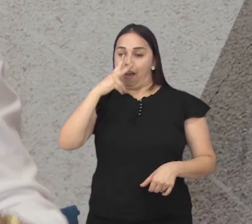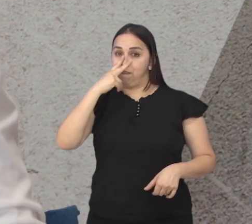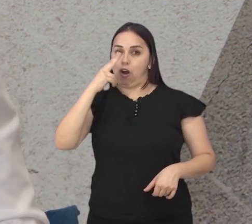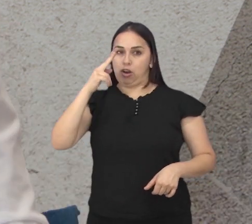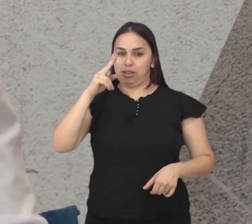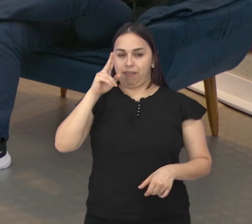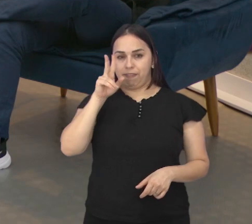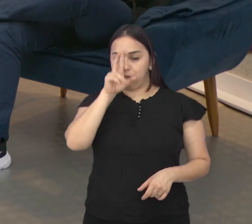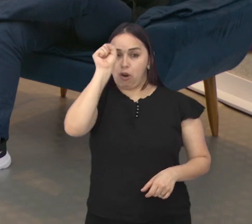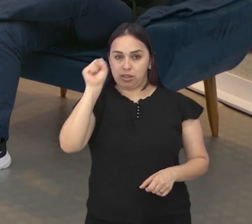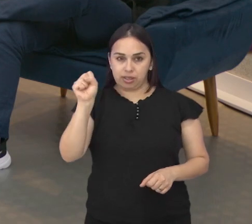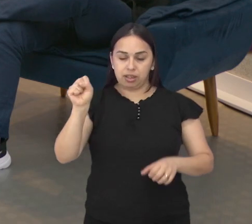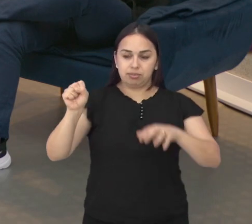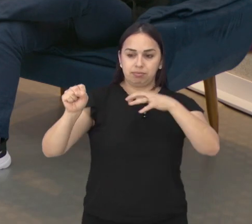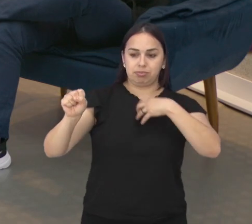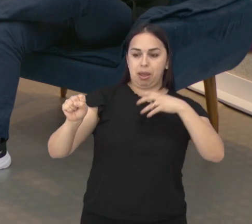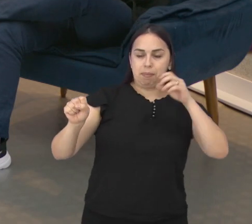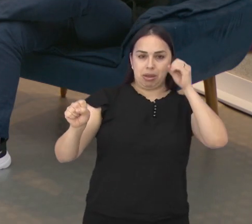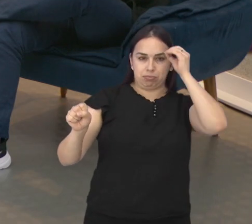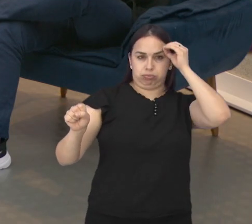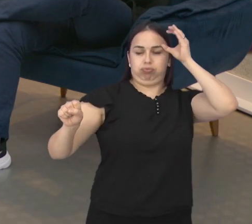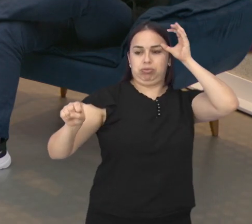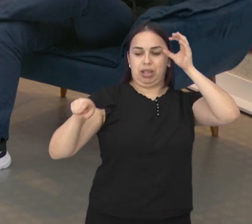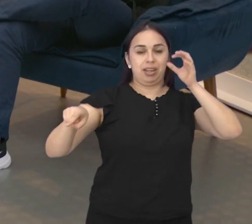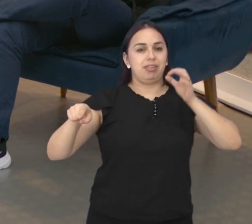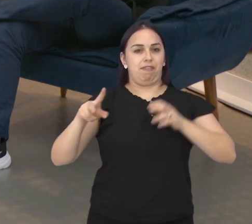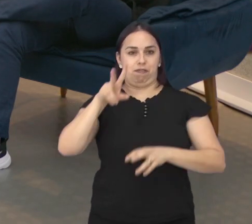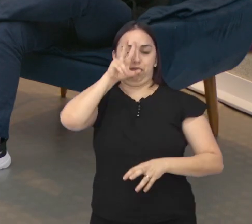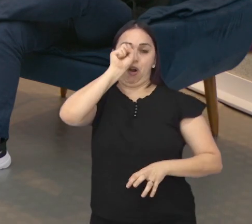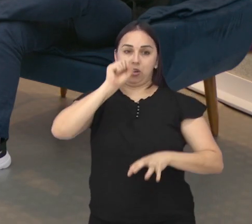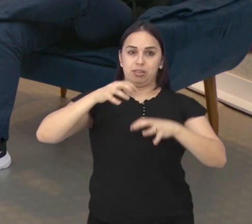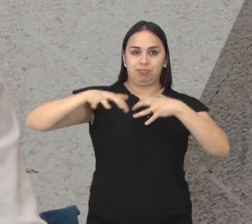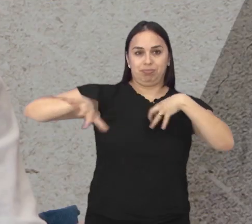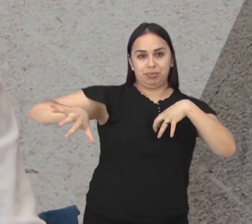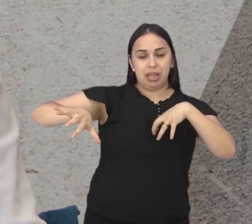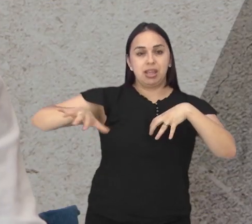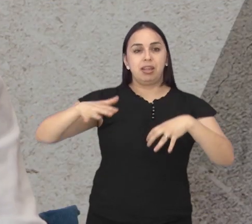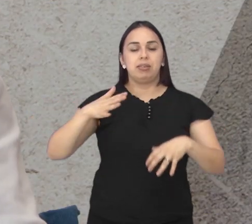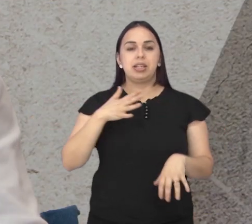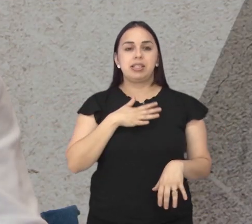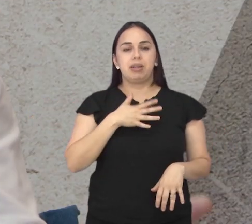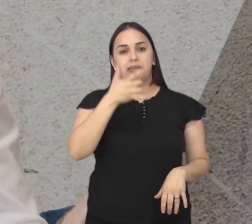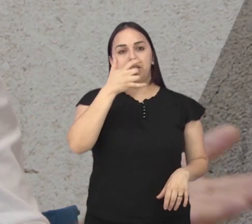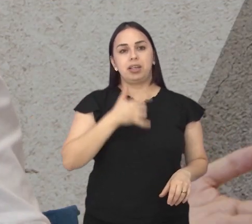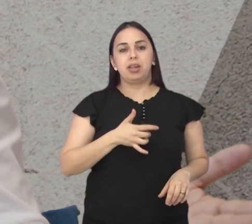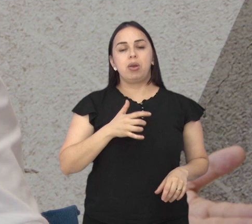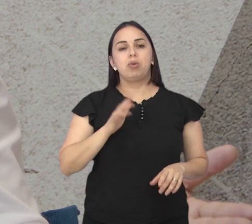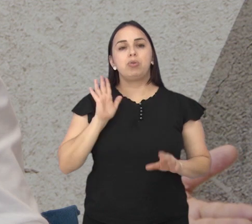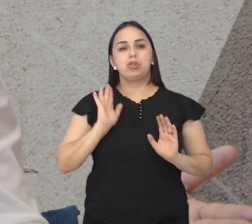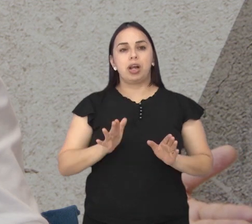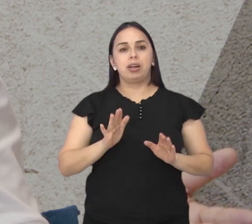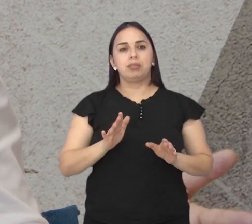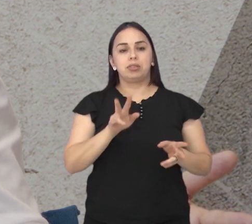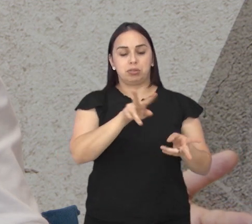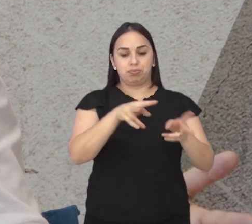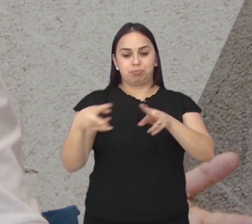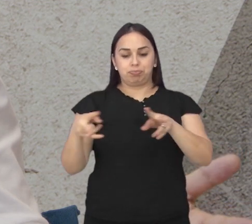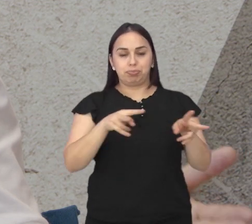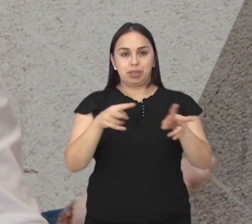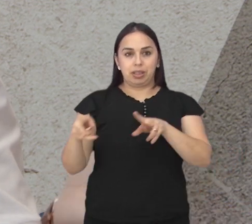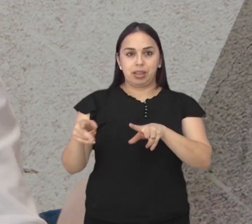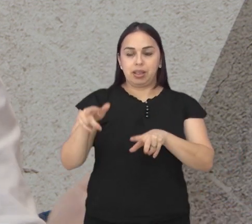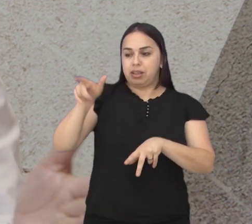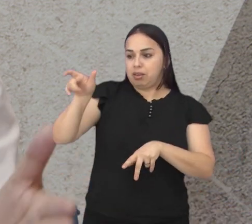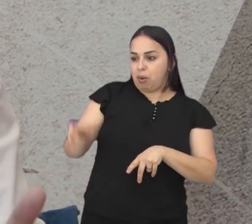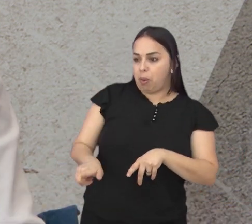fazer. Né? Então, existe sim diferença. Dentro da própria mecânica, as oficinas tem isso. Né? Eu tive convertedora há muito tempo